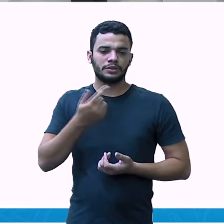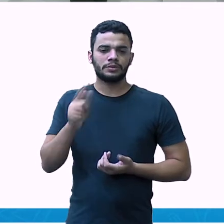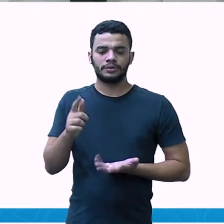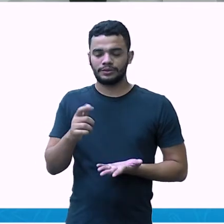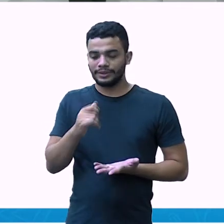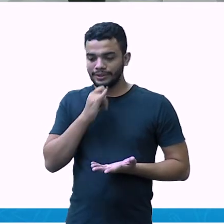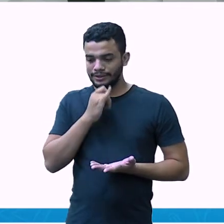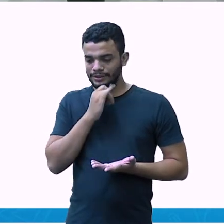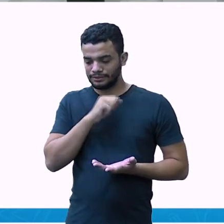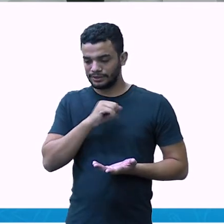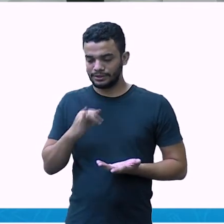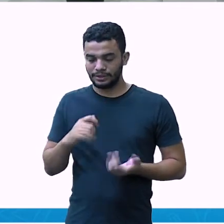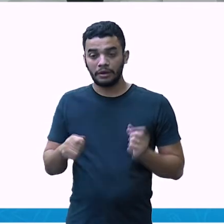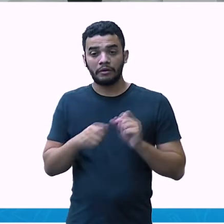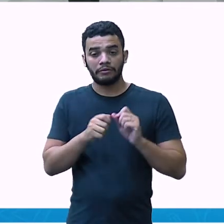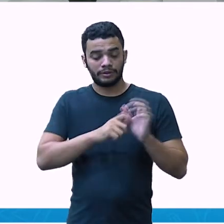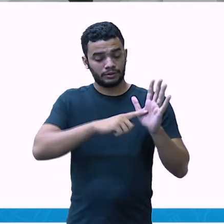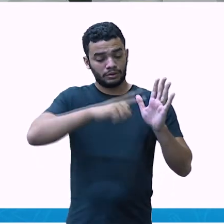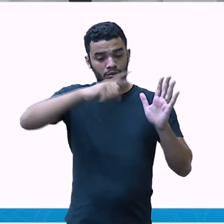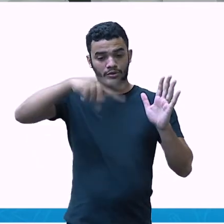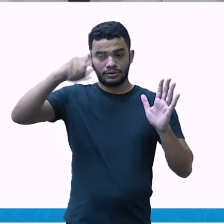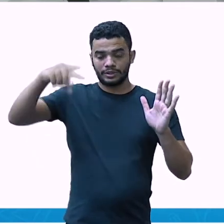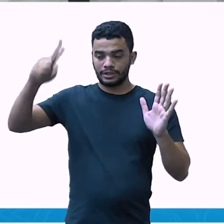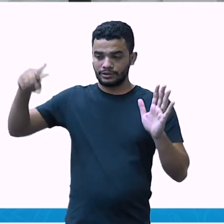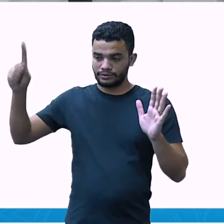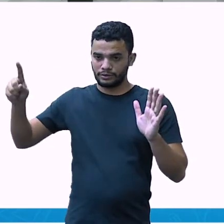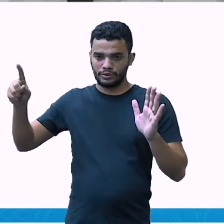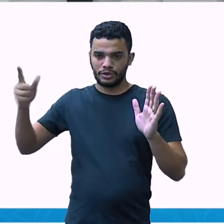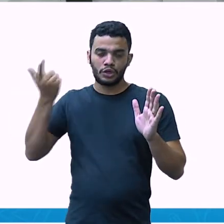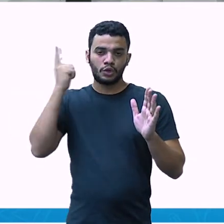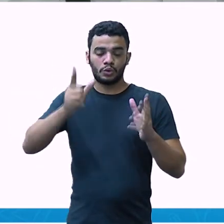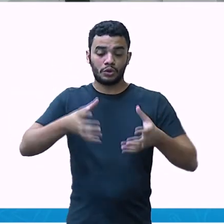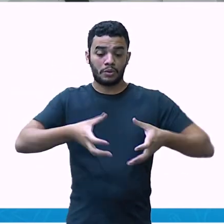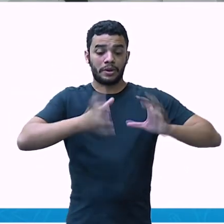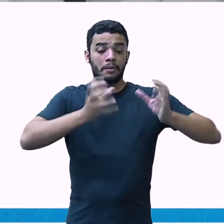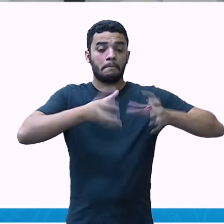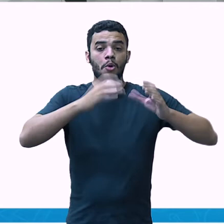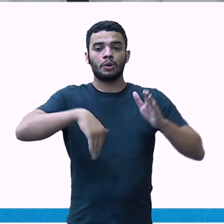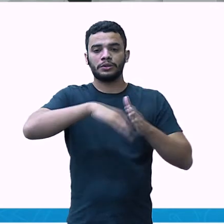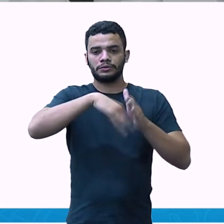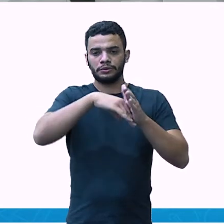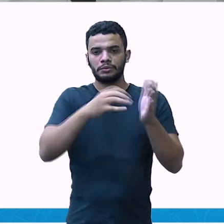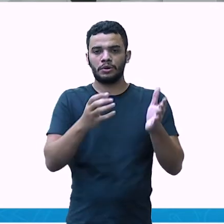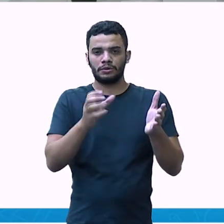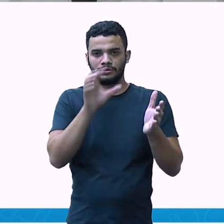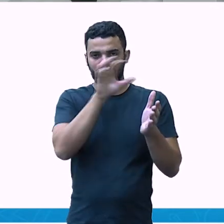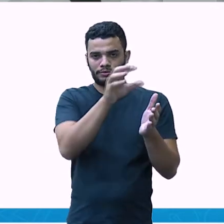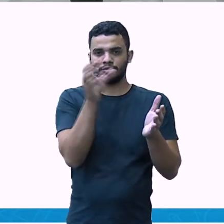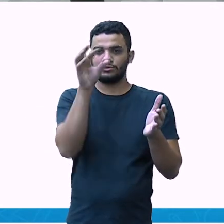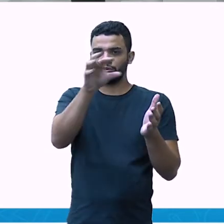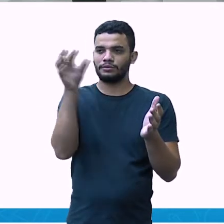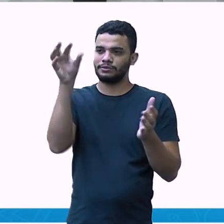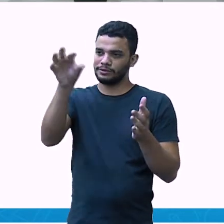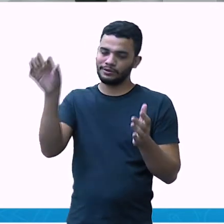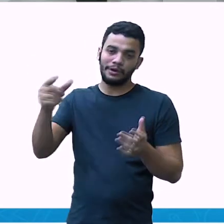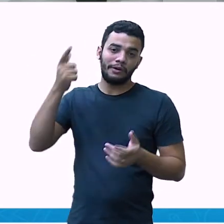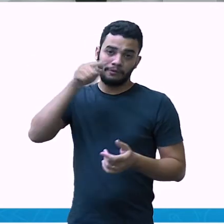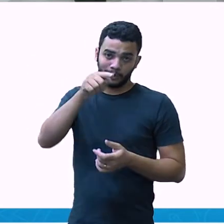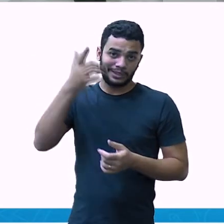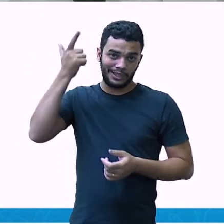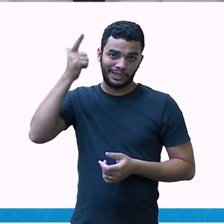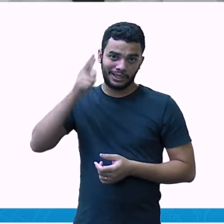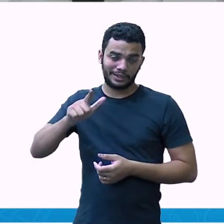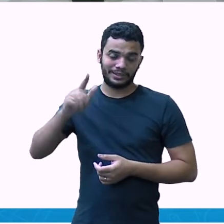estar falando sobre um cenário esportivo. Então, ele é muito atrativo. Próximo, dá pouca